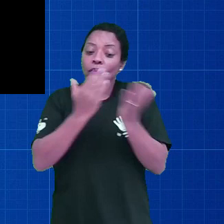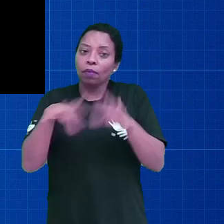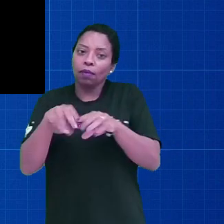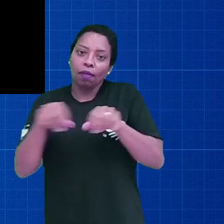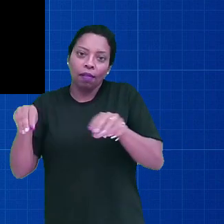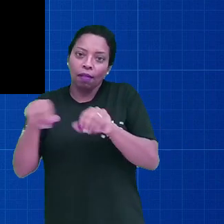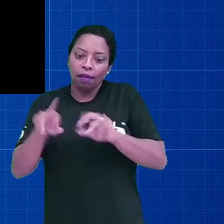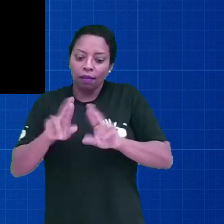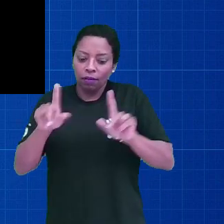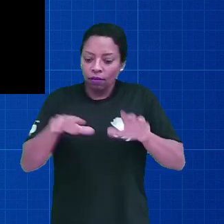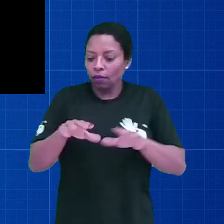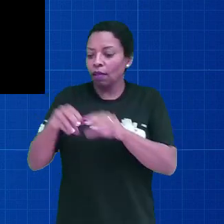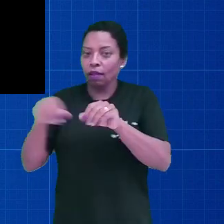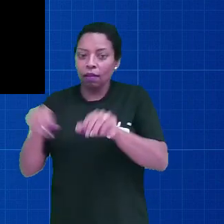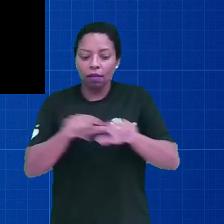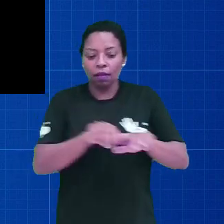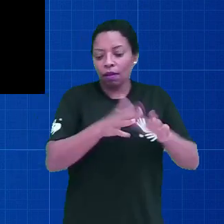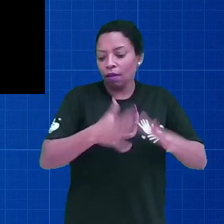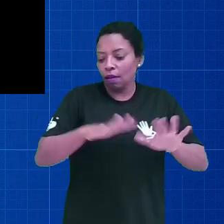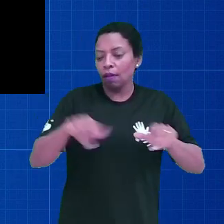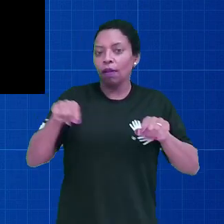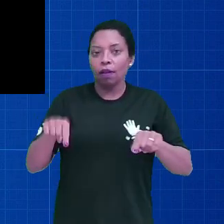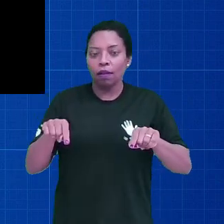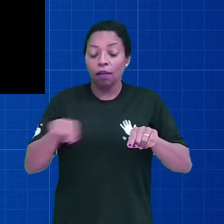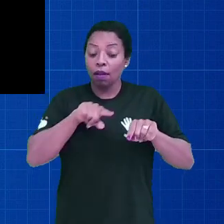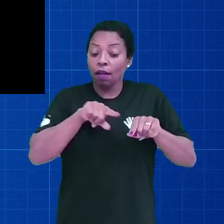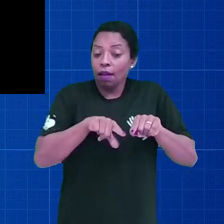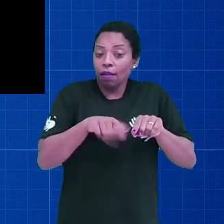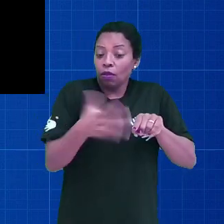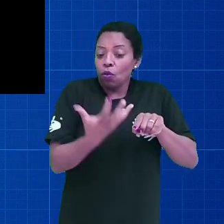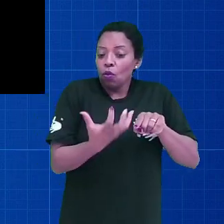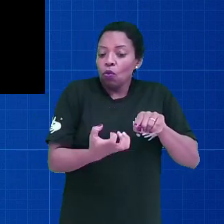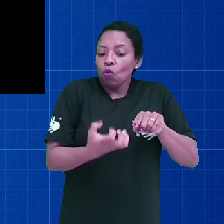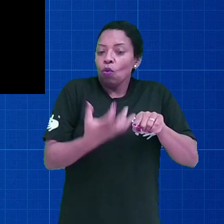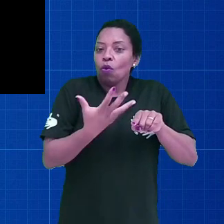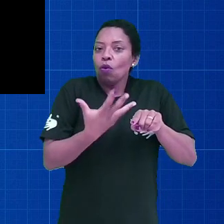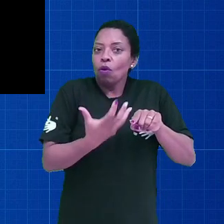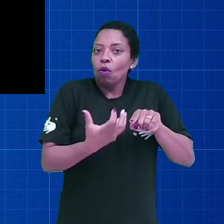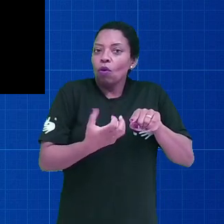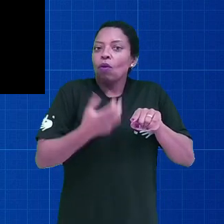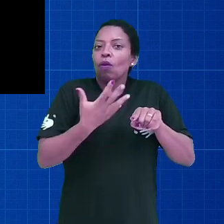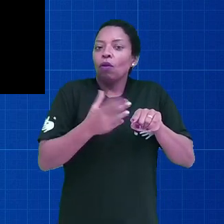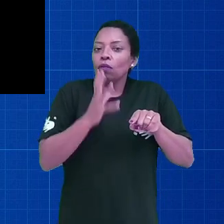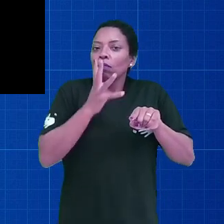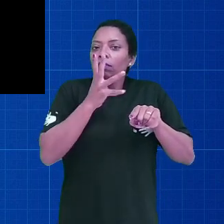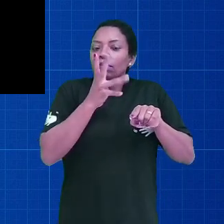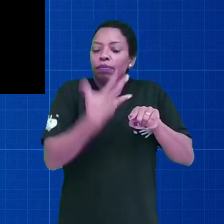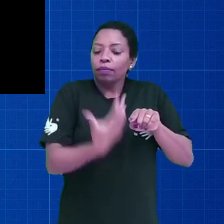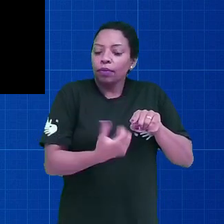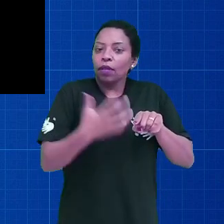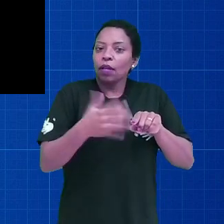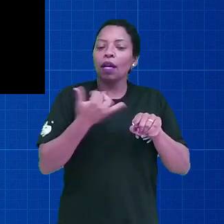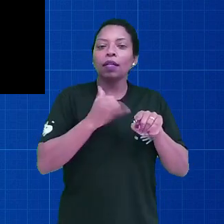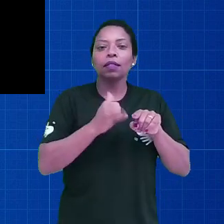Como ela tem um calor específico alto, ela absorve mais lentamente a energia e